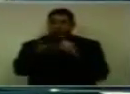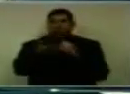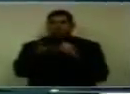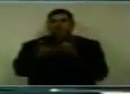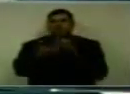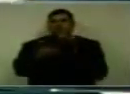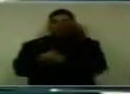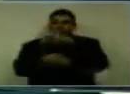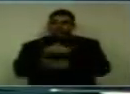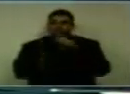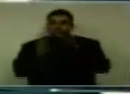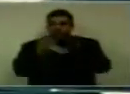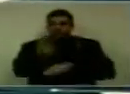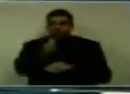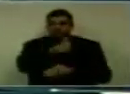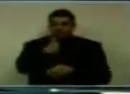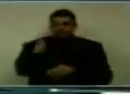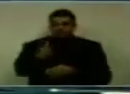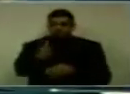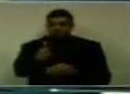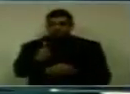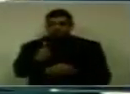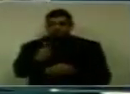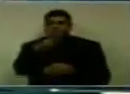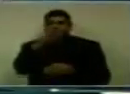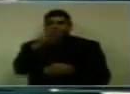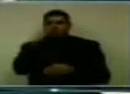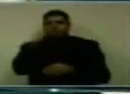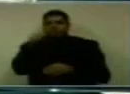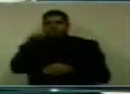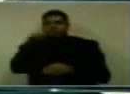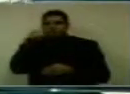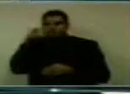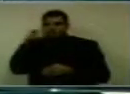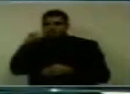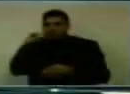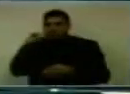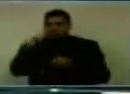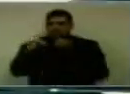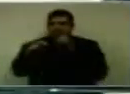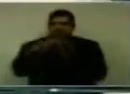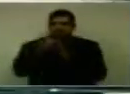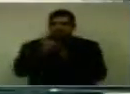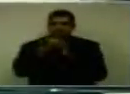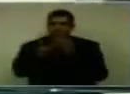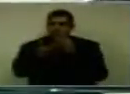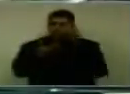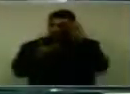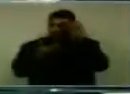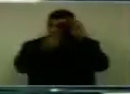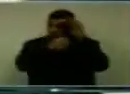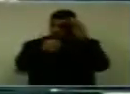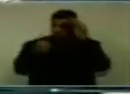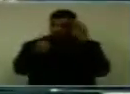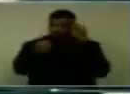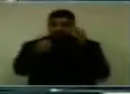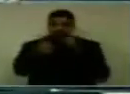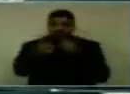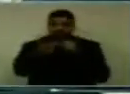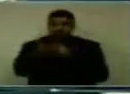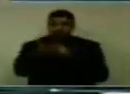Arsan, rebaixando de 11 para 3,05. Iniciando de 11,